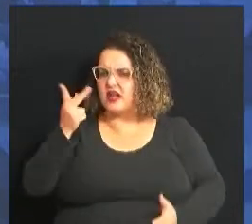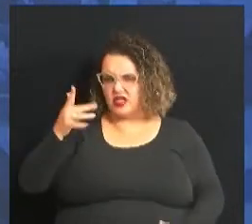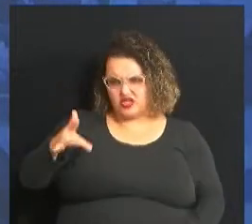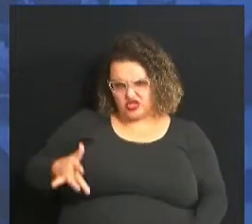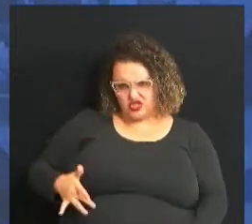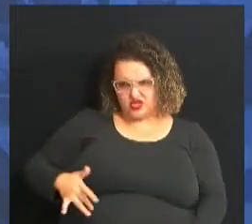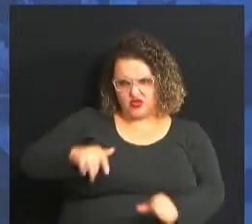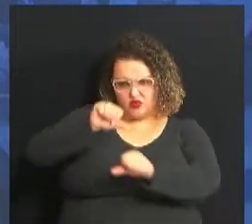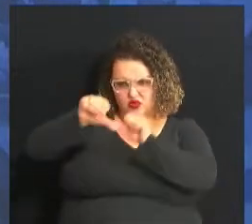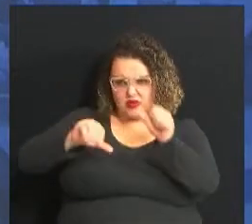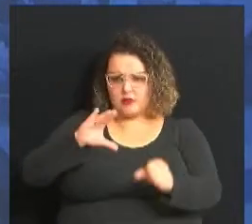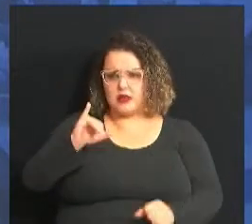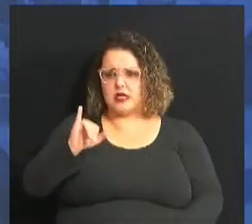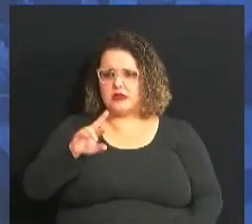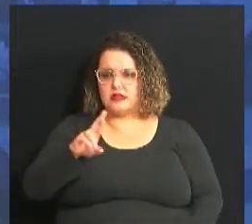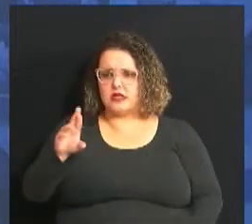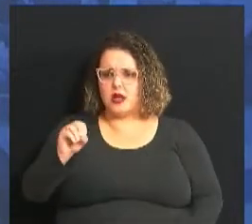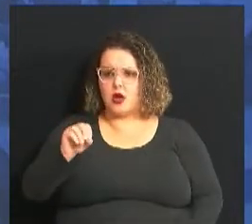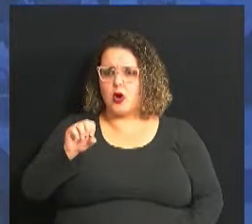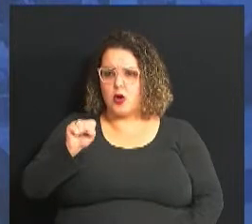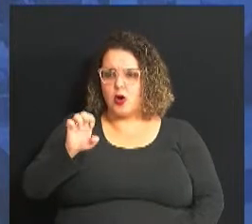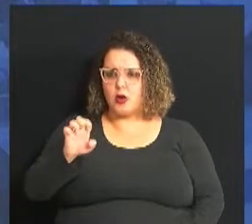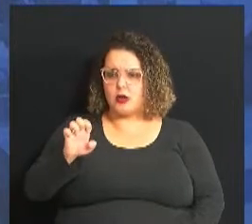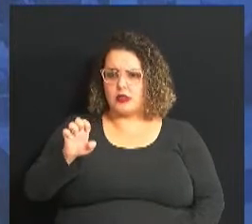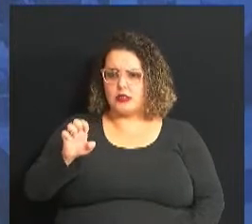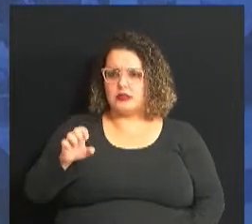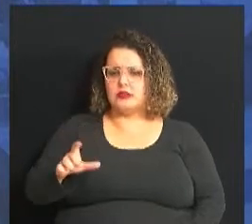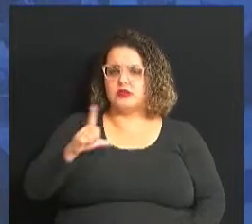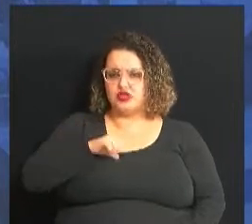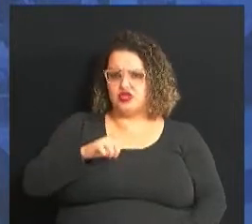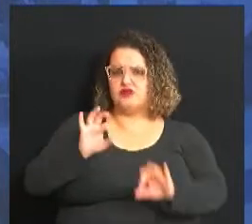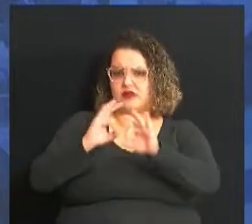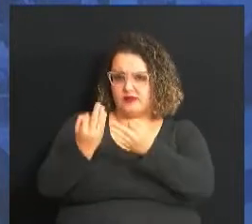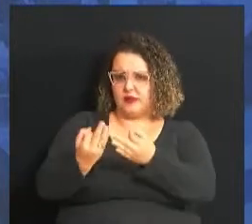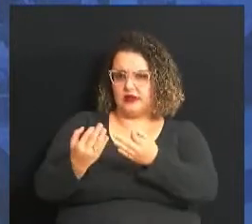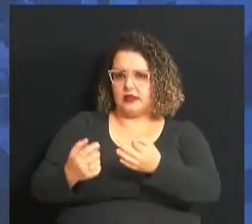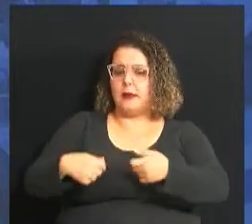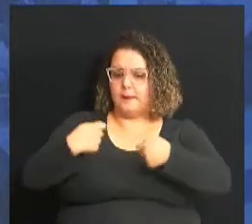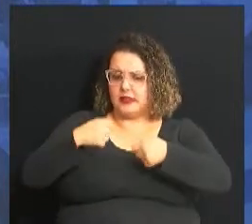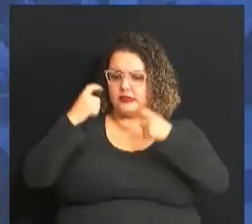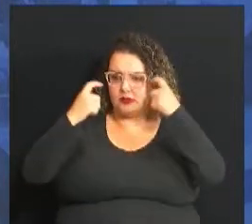cirrose? Já tive caso na família, preciso me preocupar?